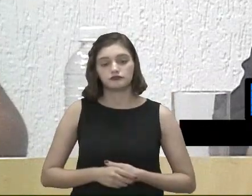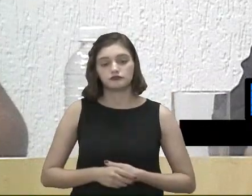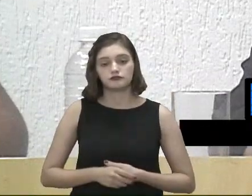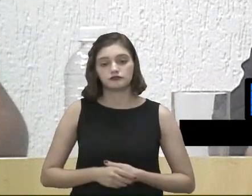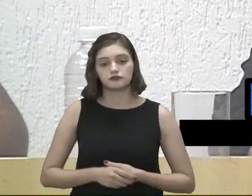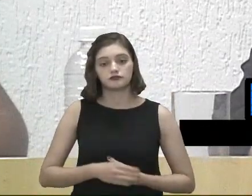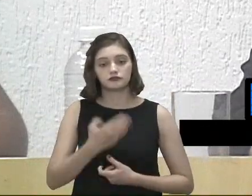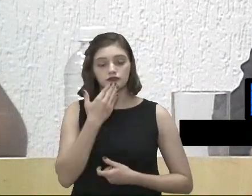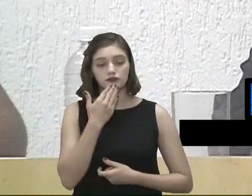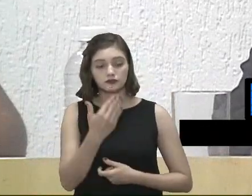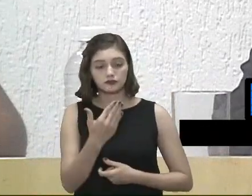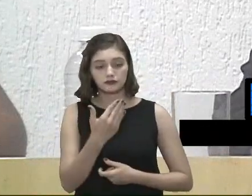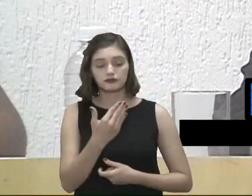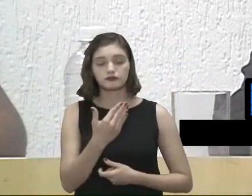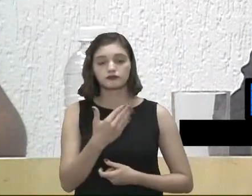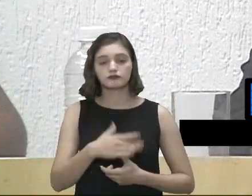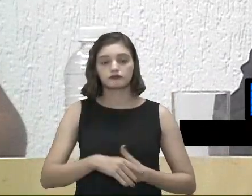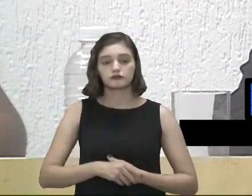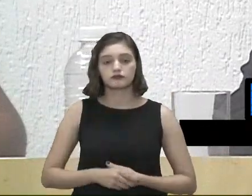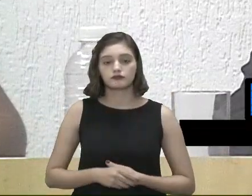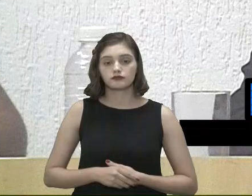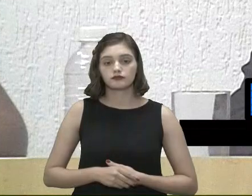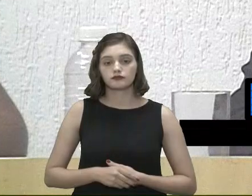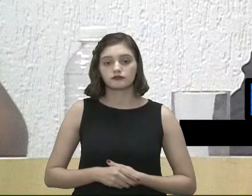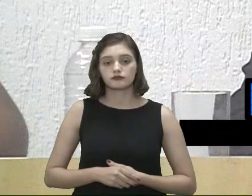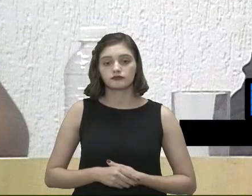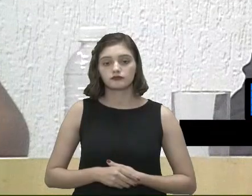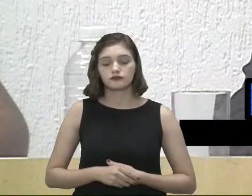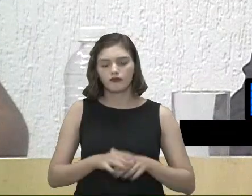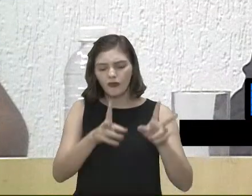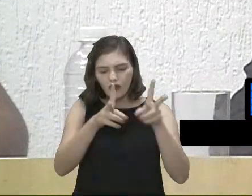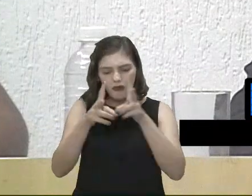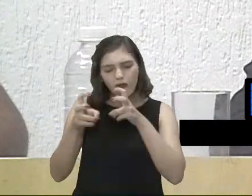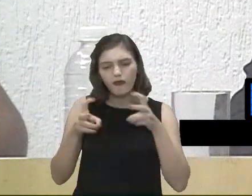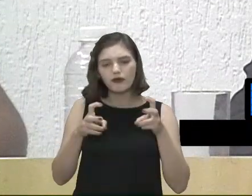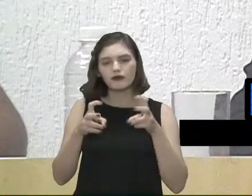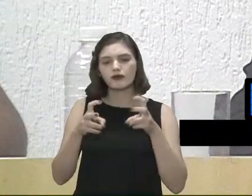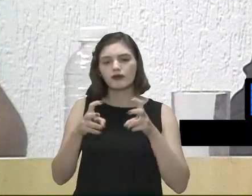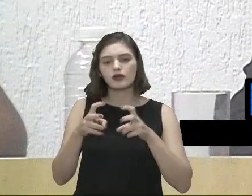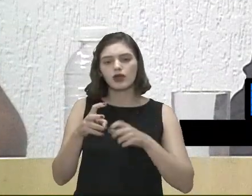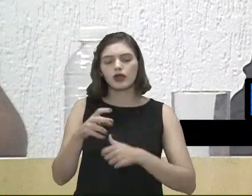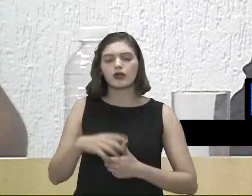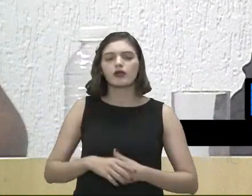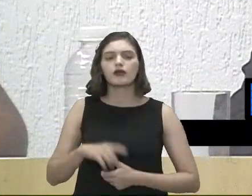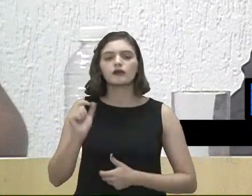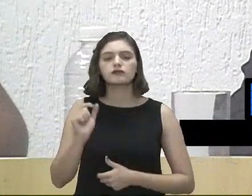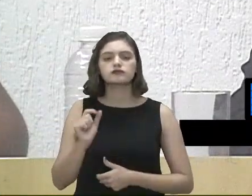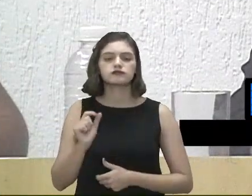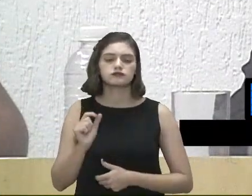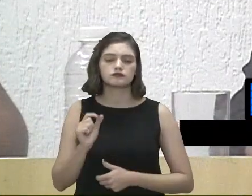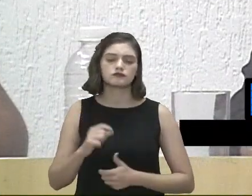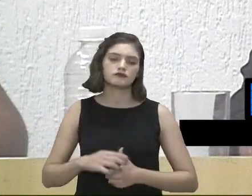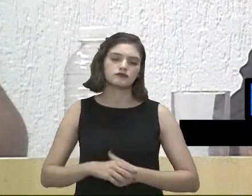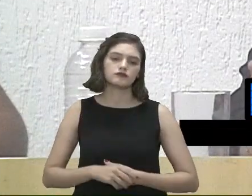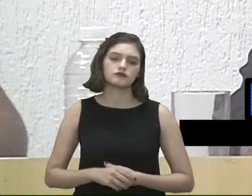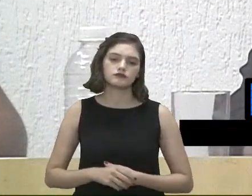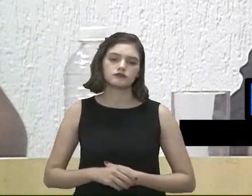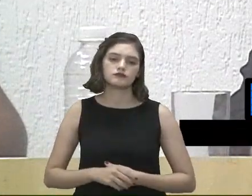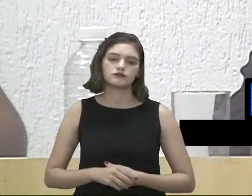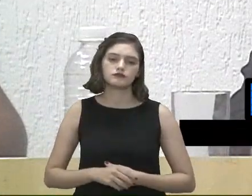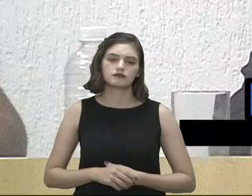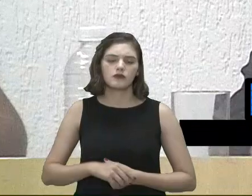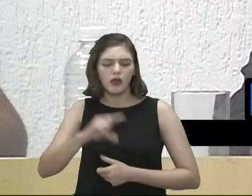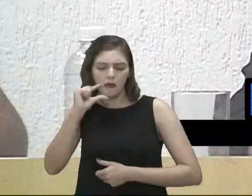eu peço que, por favor, olhem essa situação não como uma questão de mero